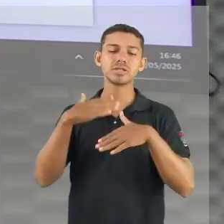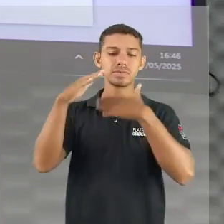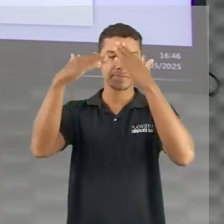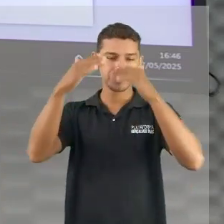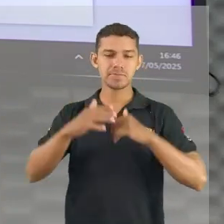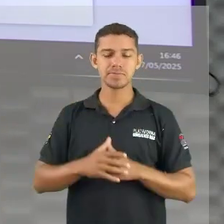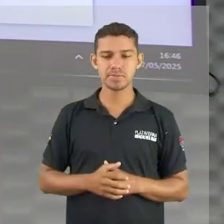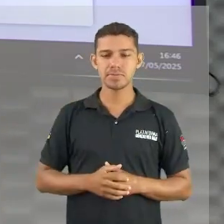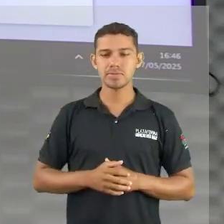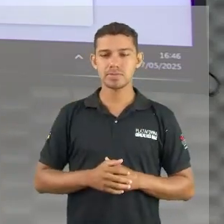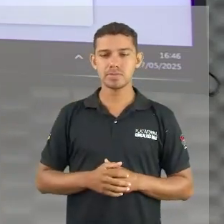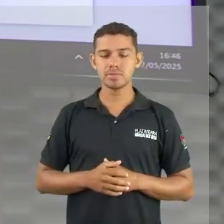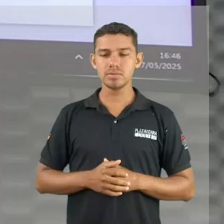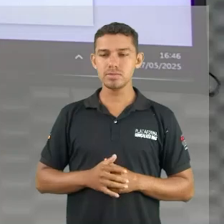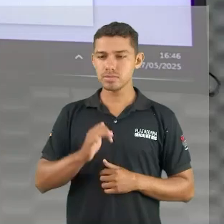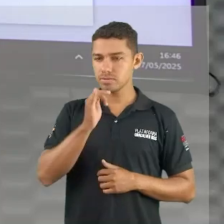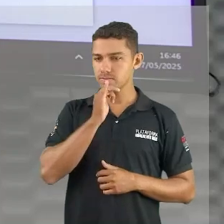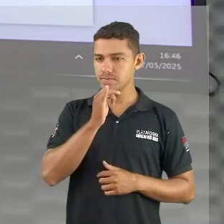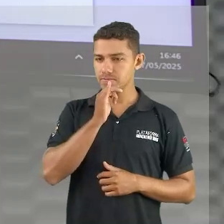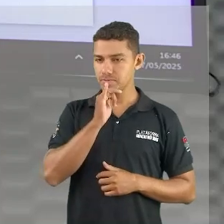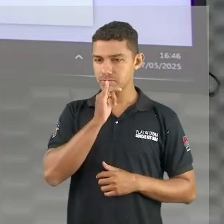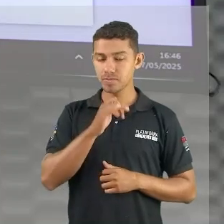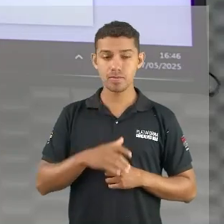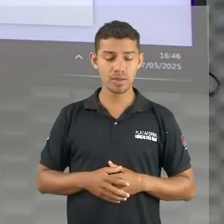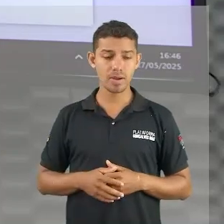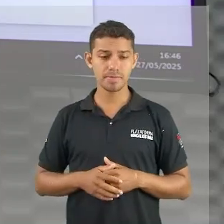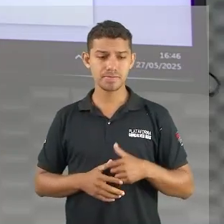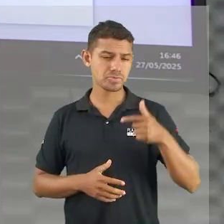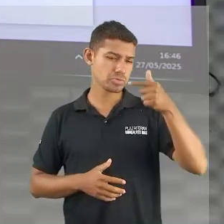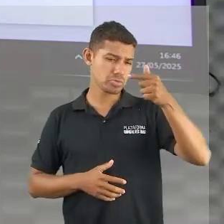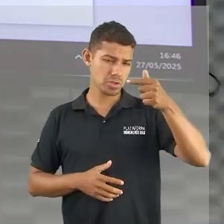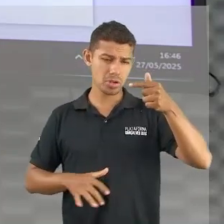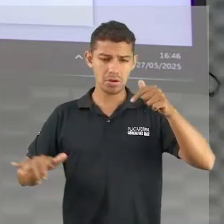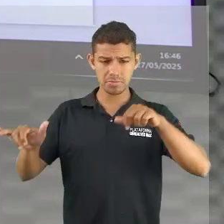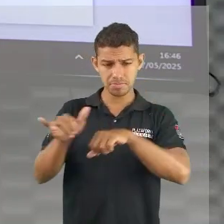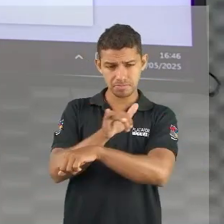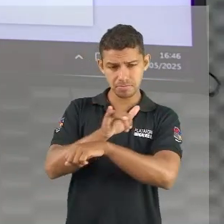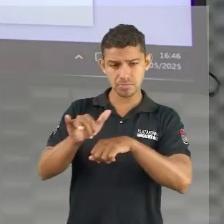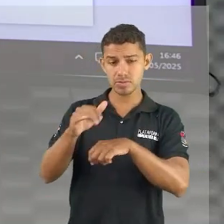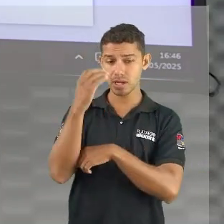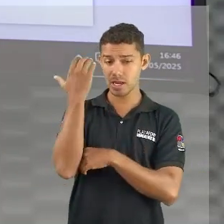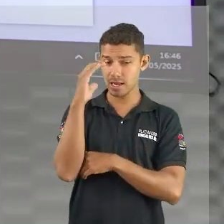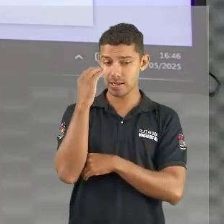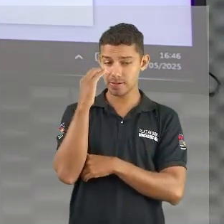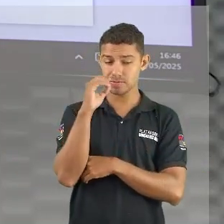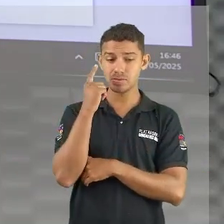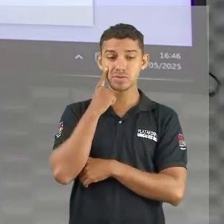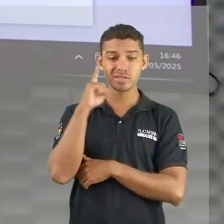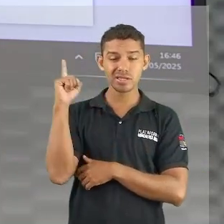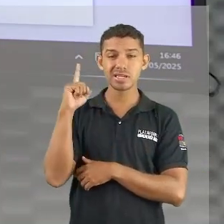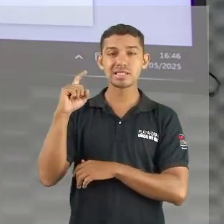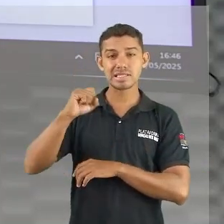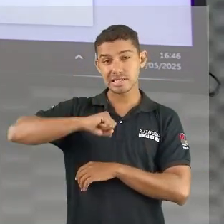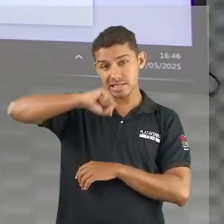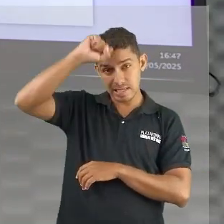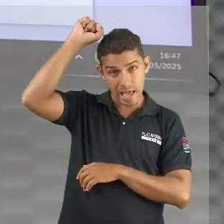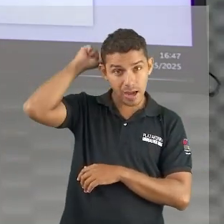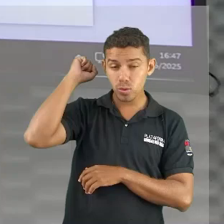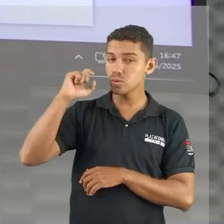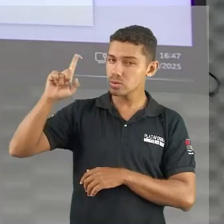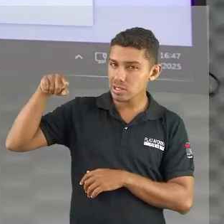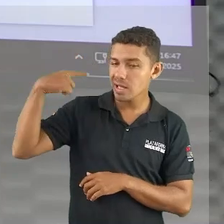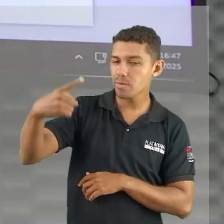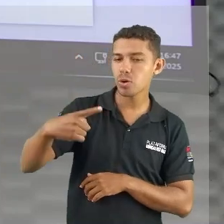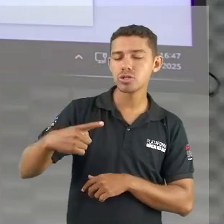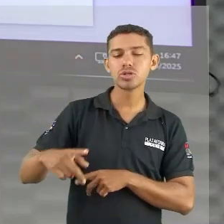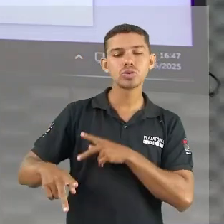desenvolverem, certo? Então, por exemplo, eles trazem aqui 7 coisas que a ciência só foi descobrir séculos depois dos povos